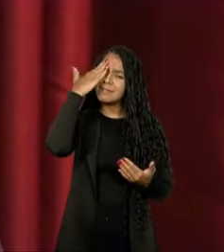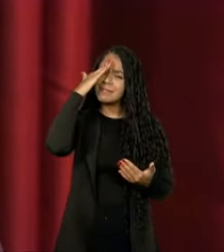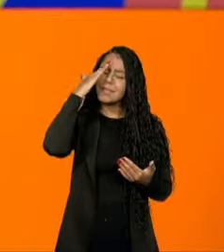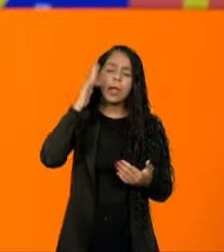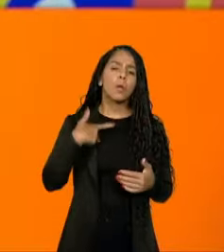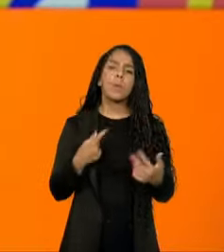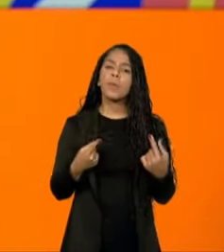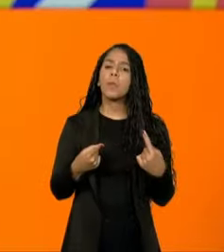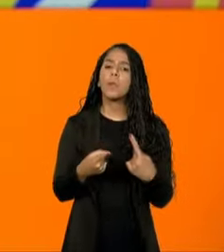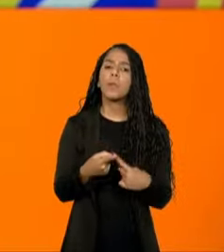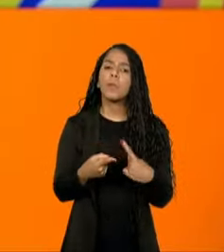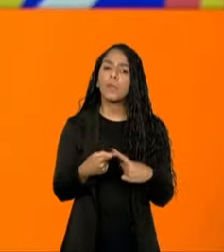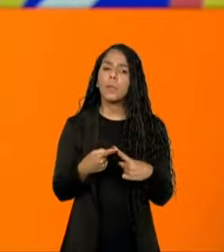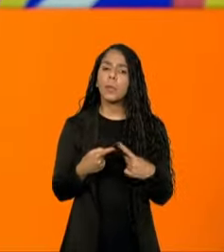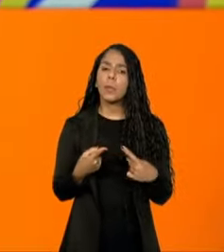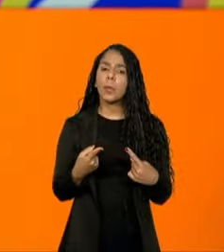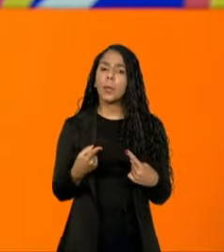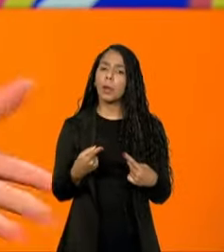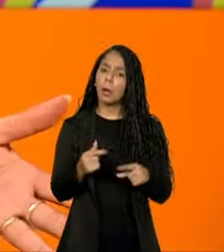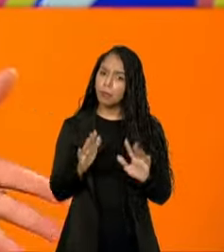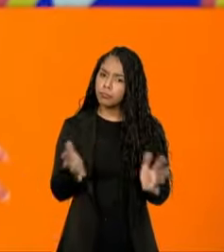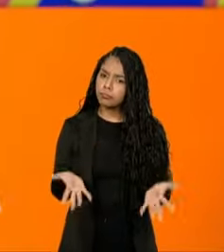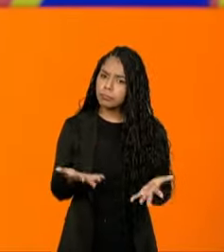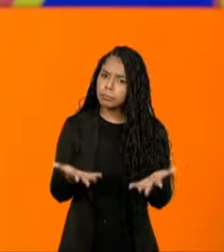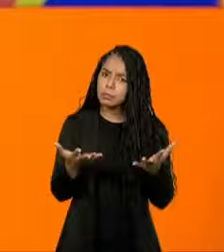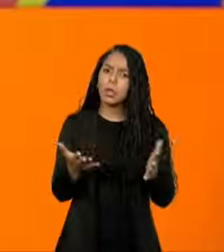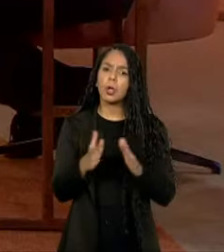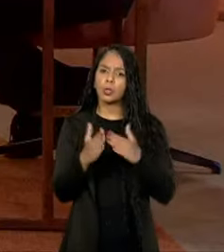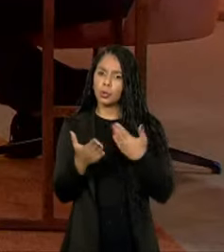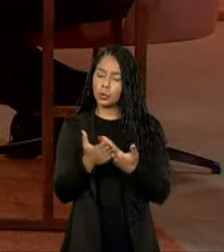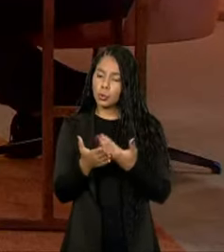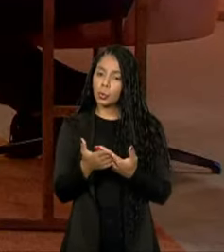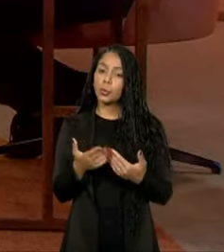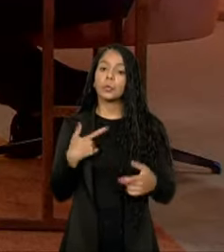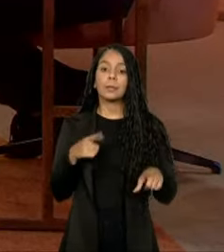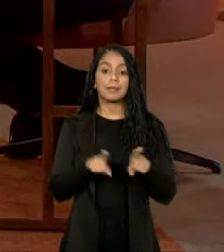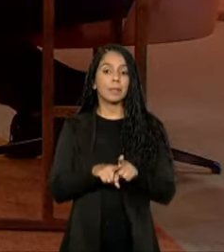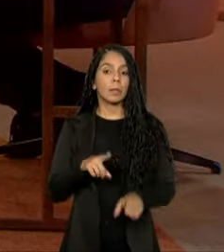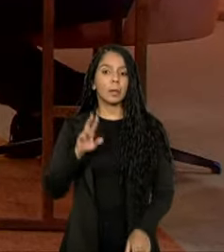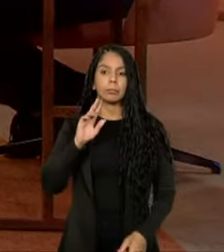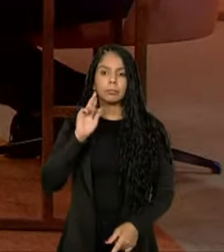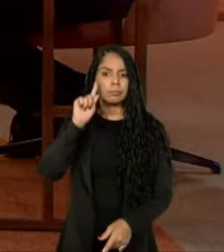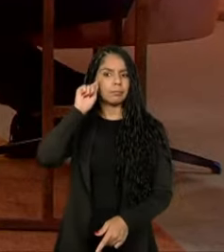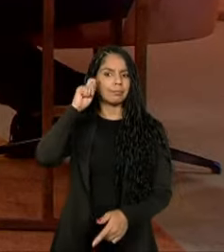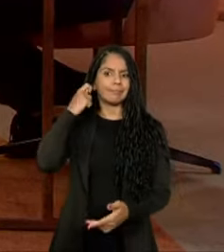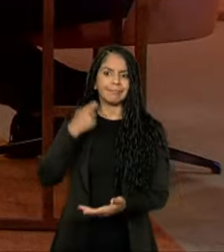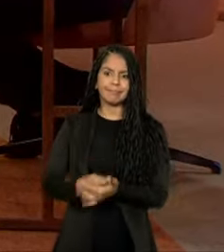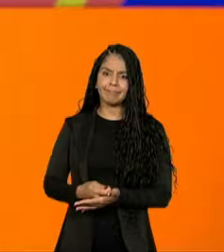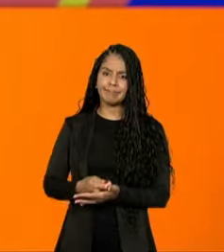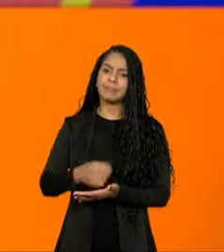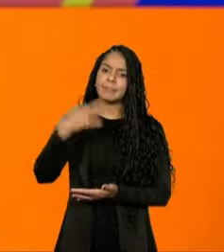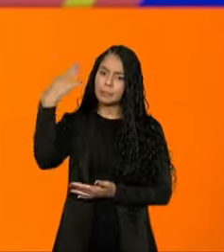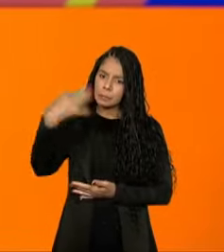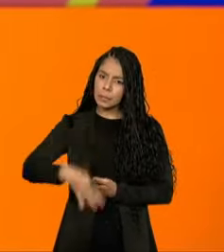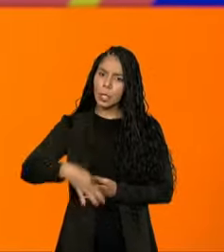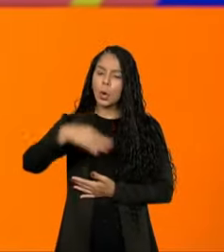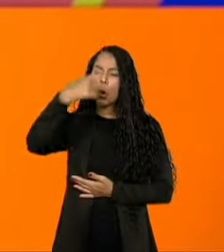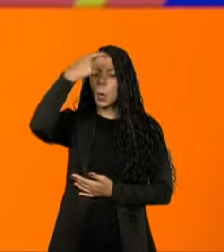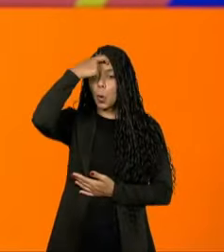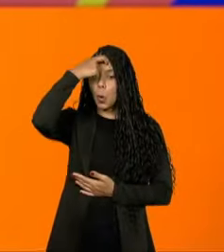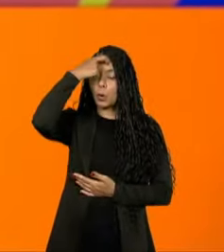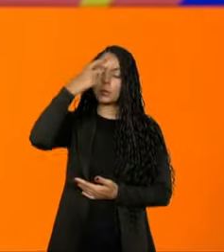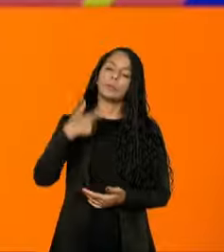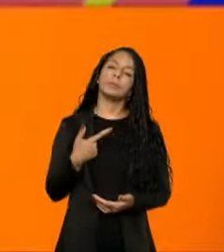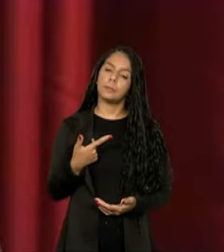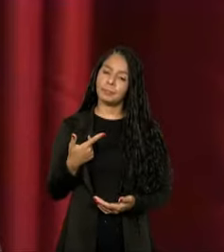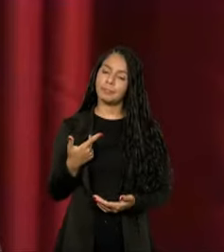o porquê, né, do incentivo ao estudo nesse caso e toma uma decisão assim assertiva e consciente, a